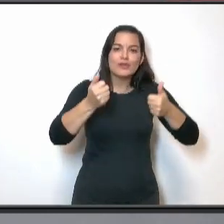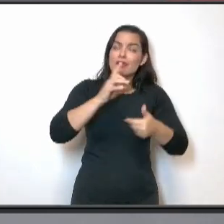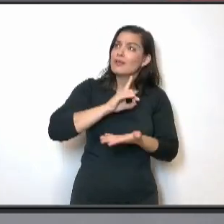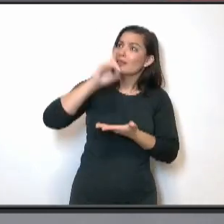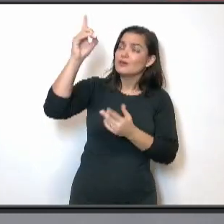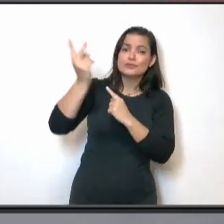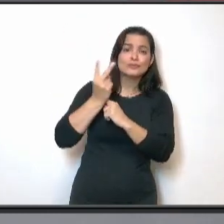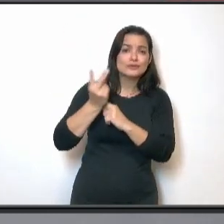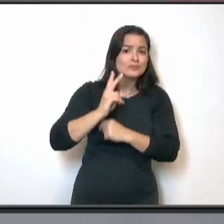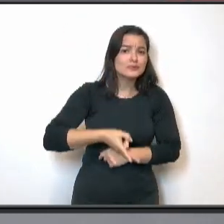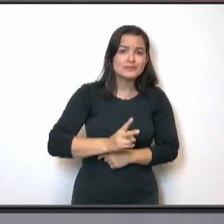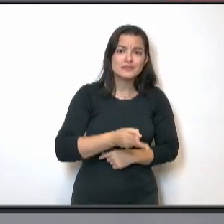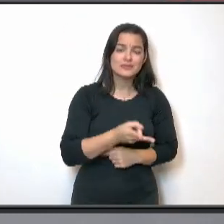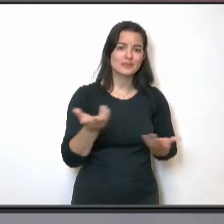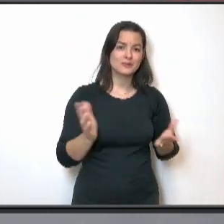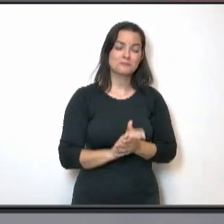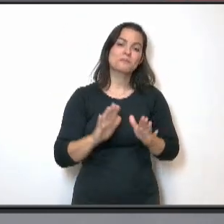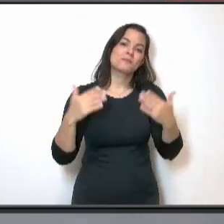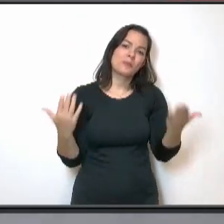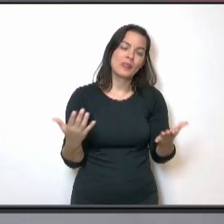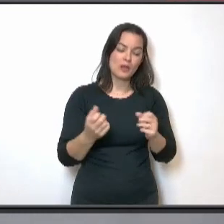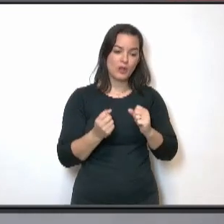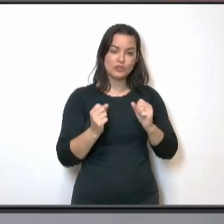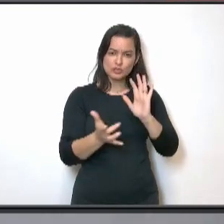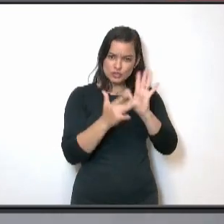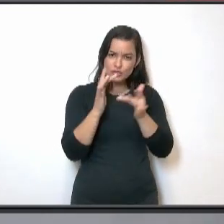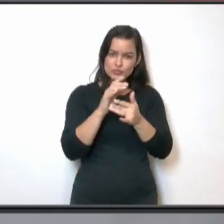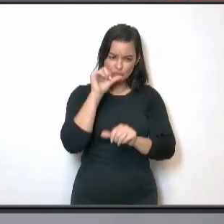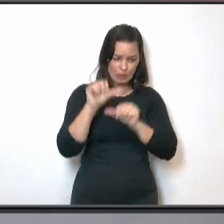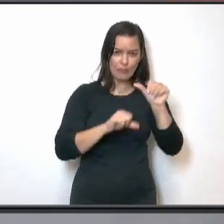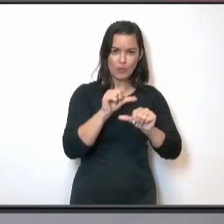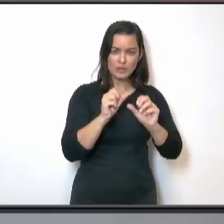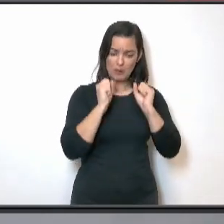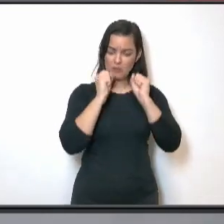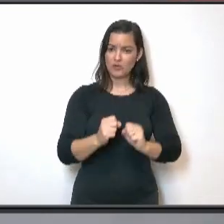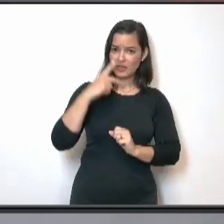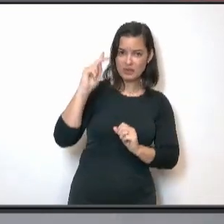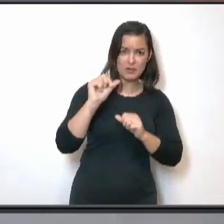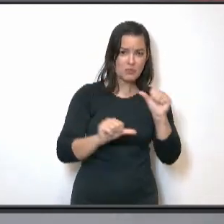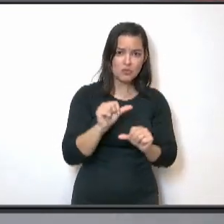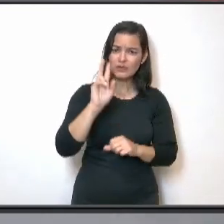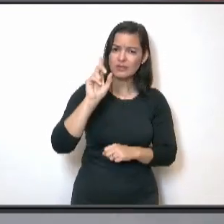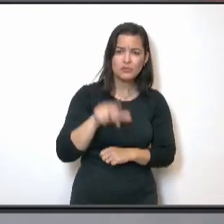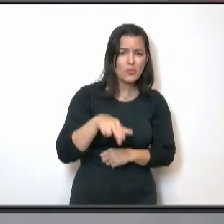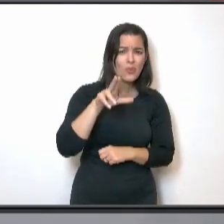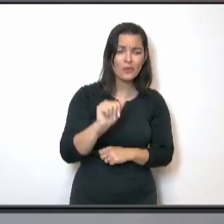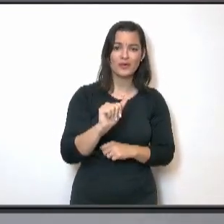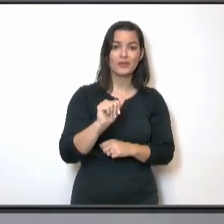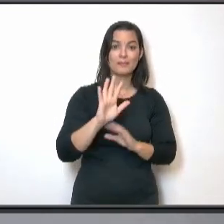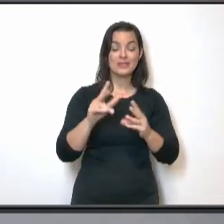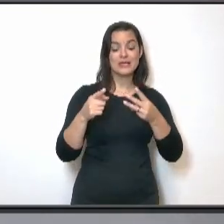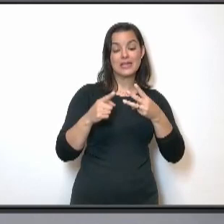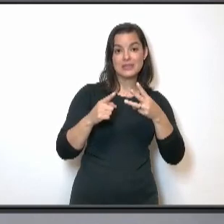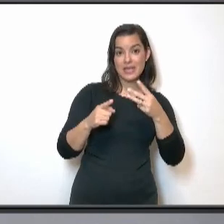todo. Então o poder de Jesus não mudou, o cuidado de Jesus não mudou, mas há uma terceira coisa que não havia mudado, mas que